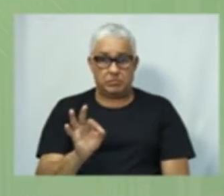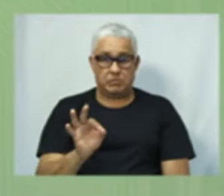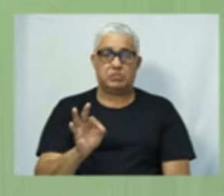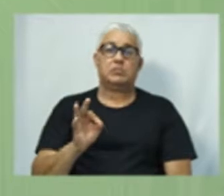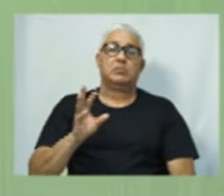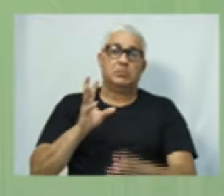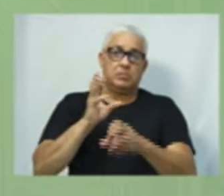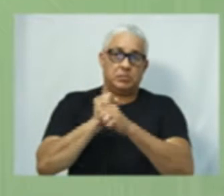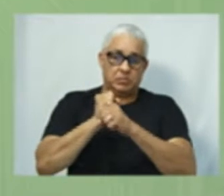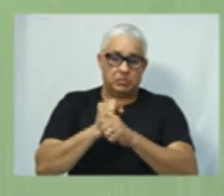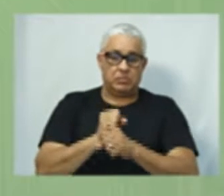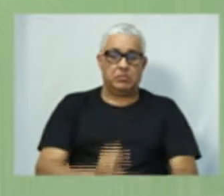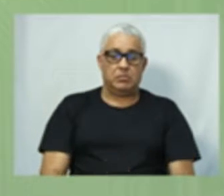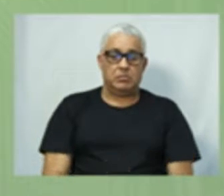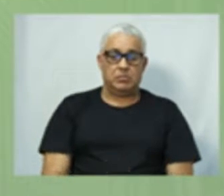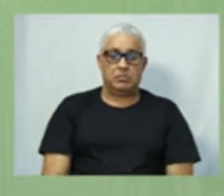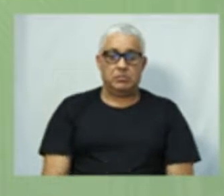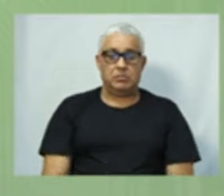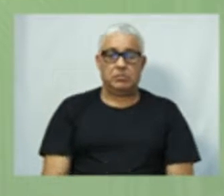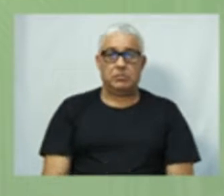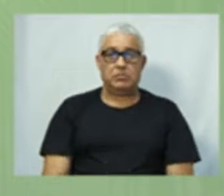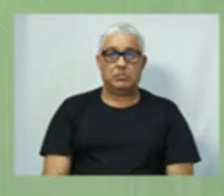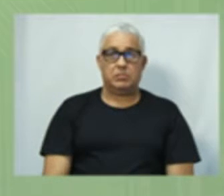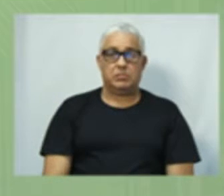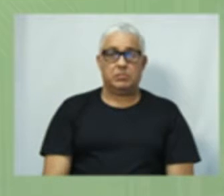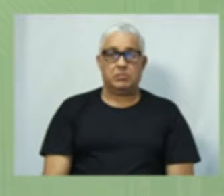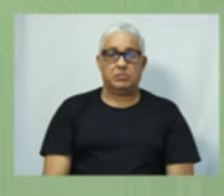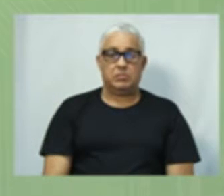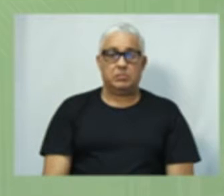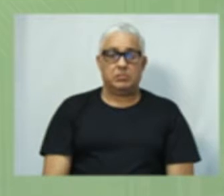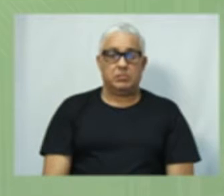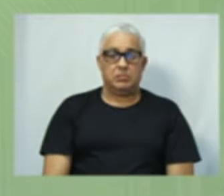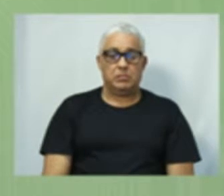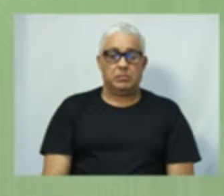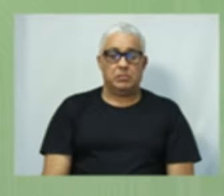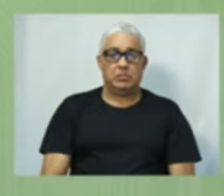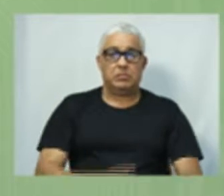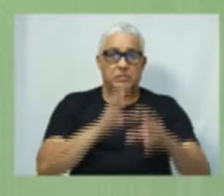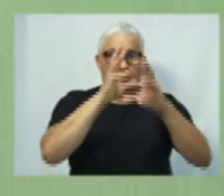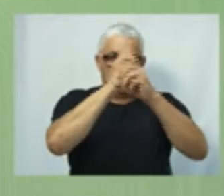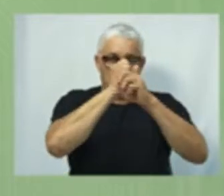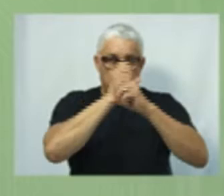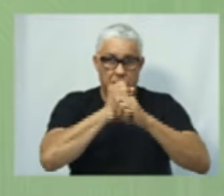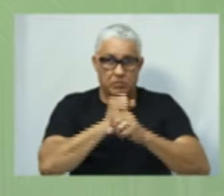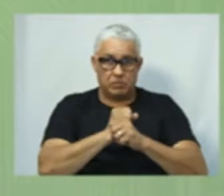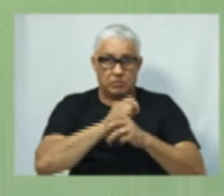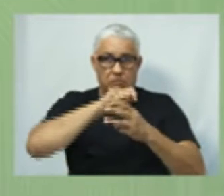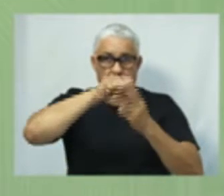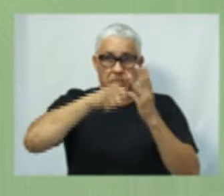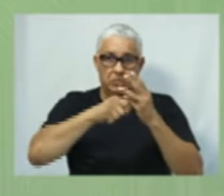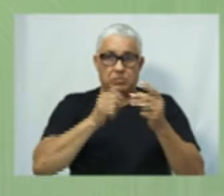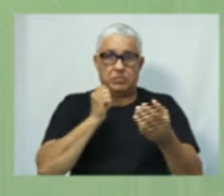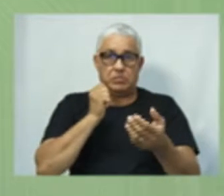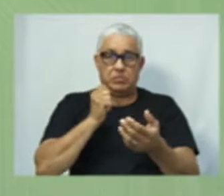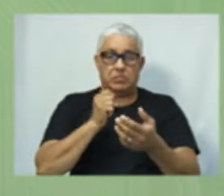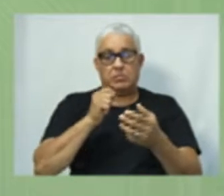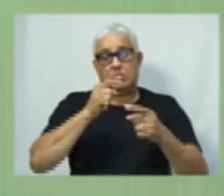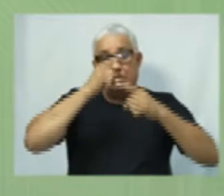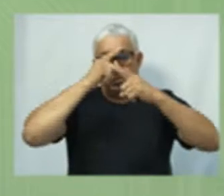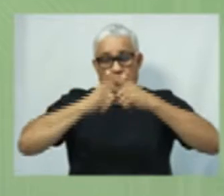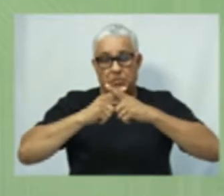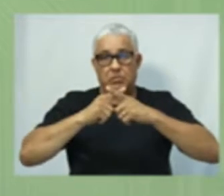1,20%. Ok? Então, o que eu faço? O valor dos últimos 3 meses